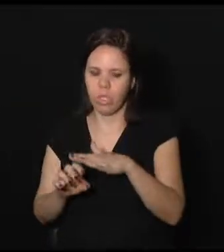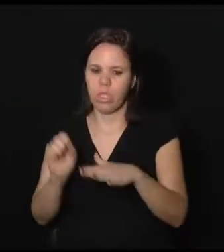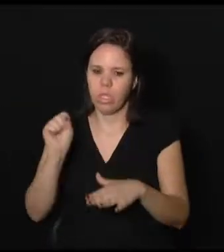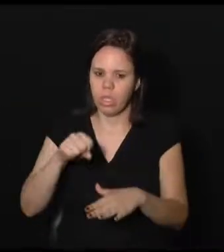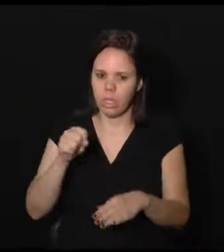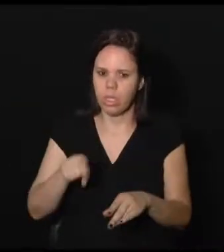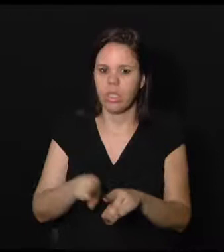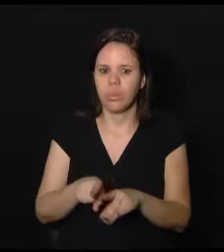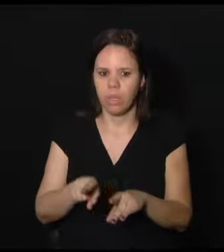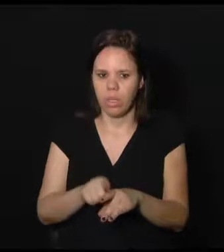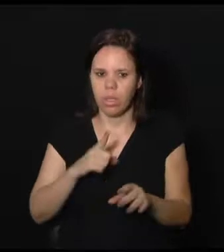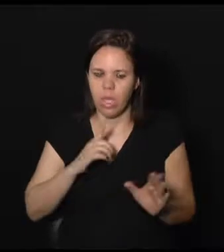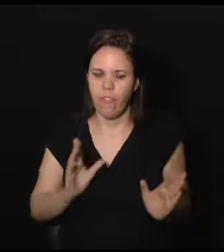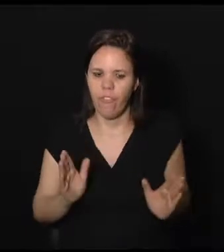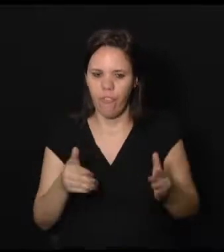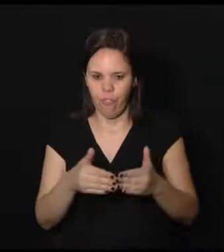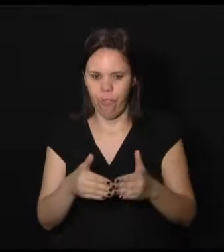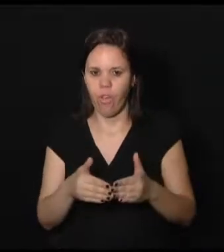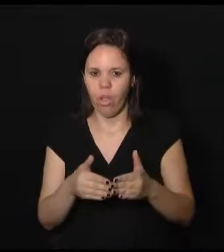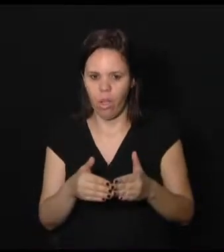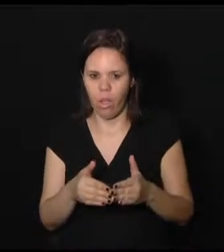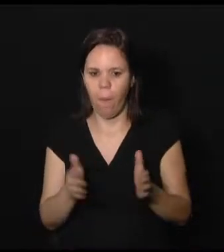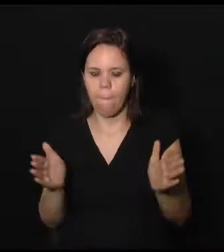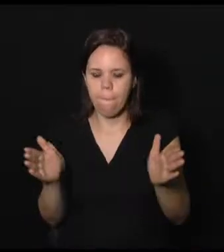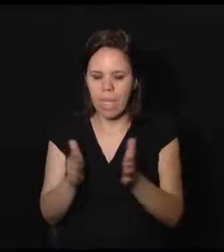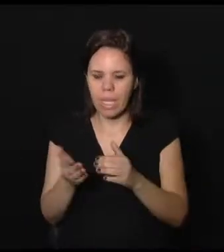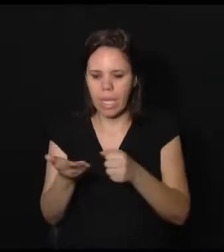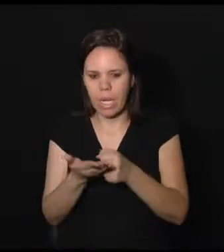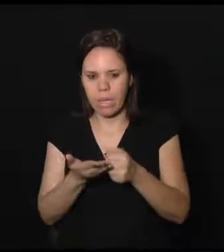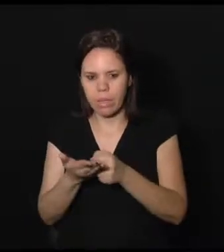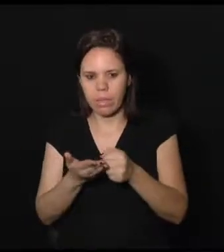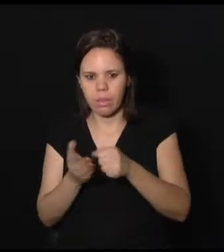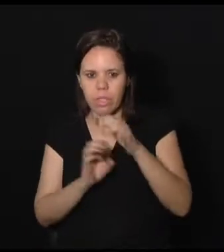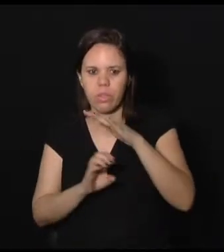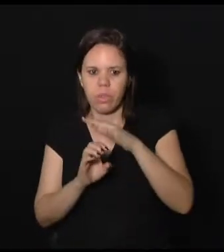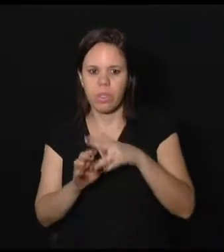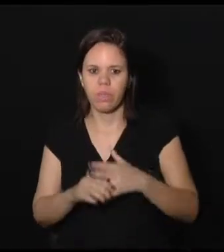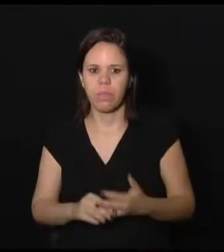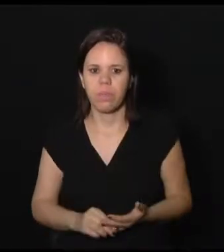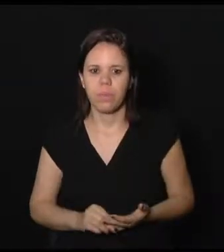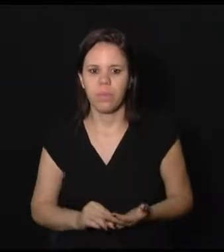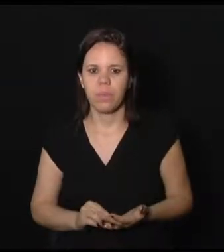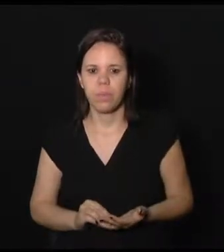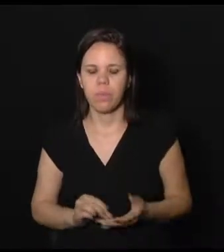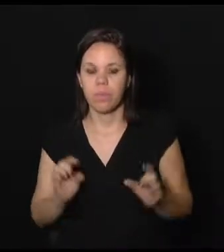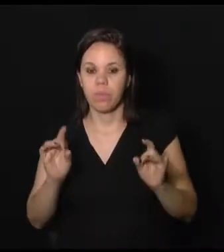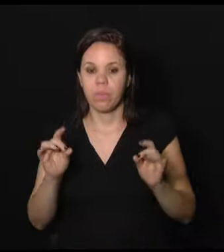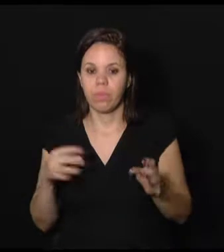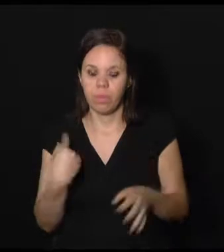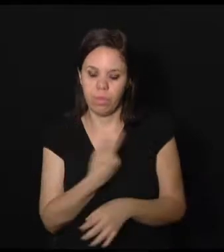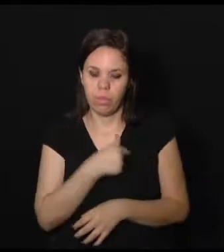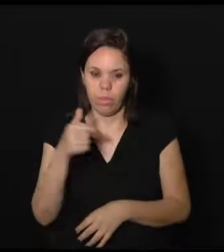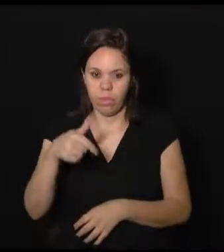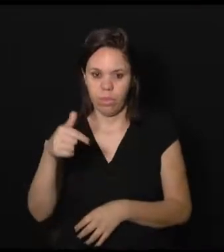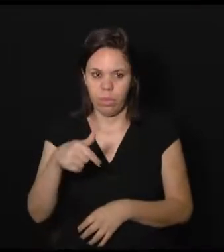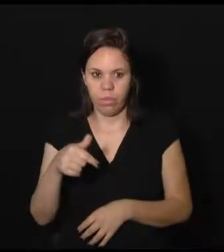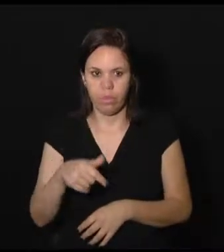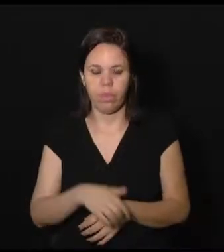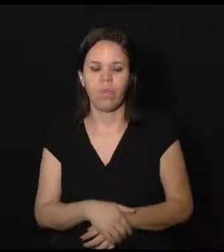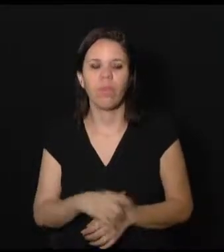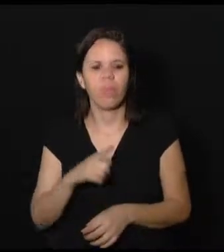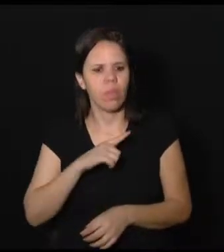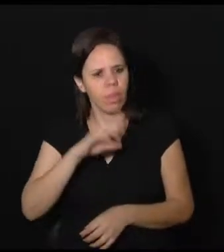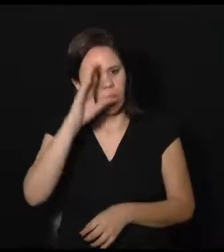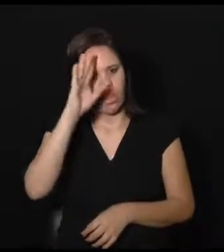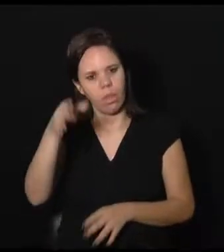uma pauta também focada para as pequenas e médias empresas. Em específico aqui para a nossa região, tem esse destaque